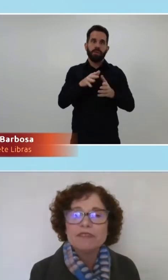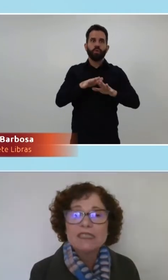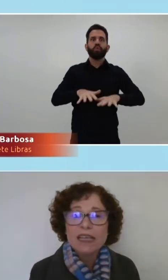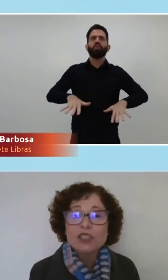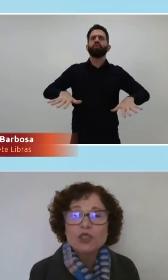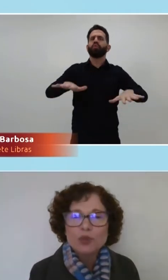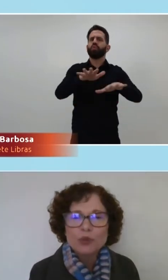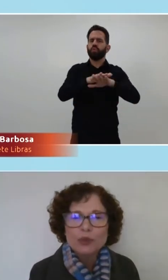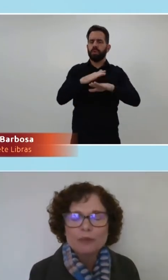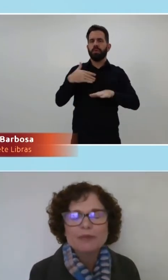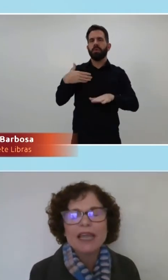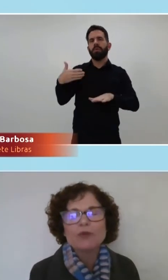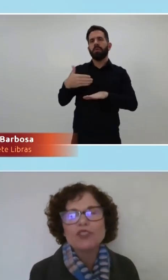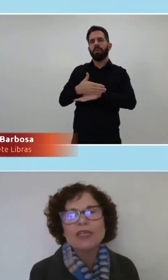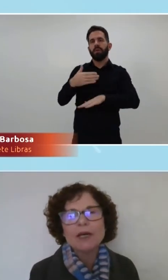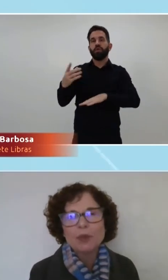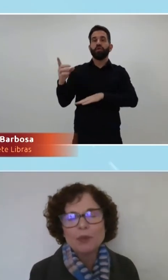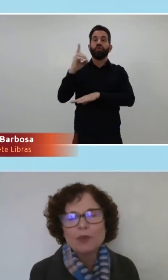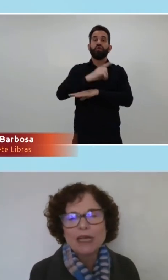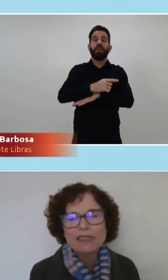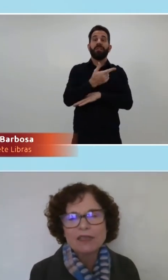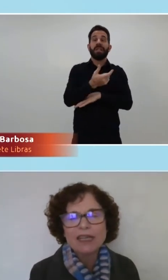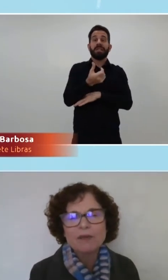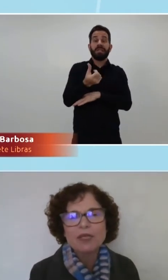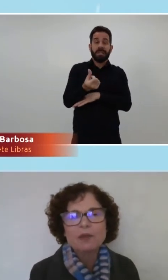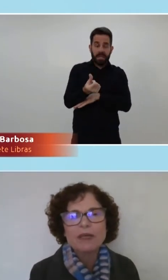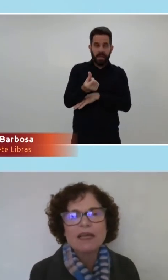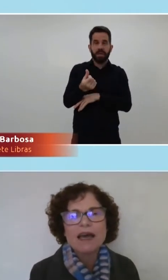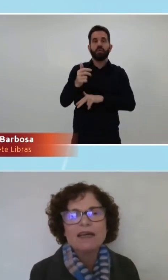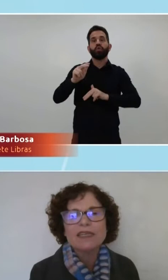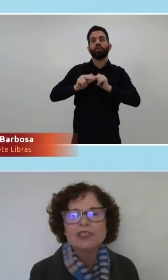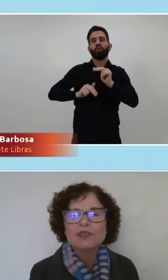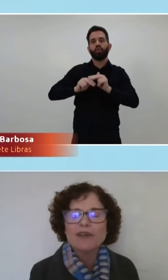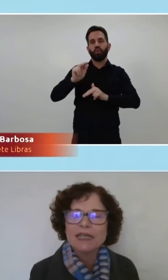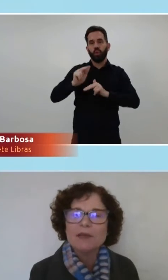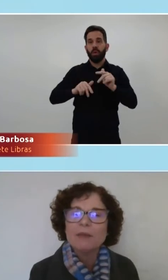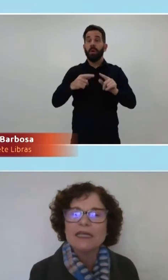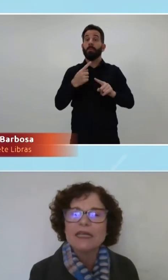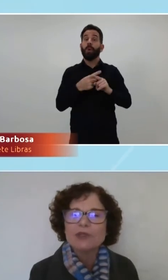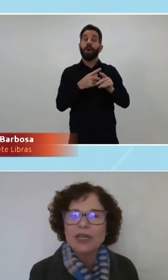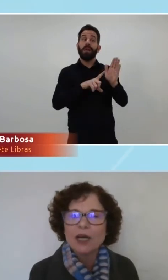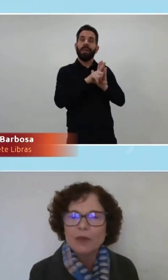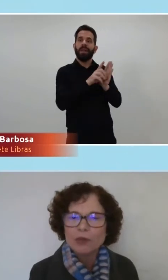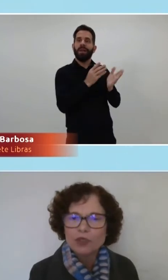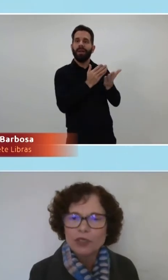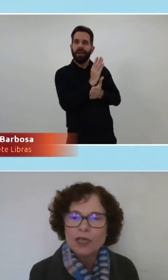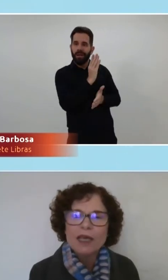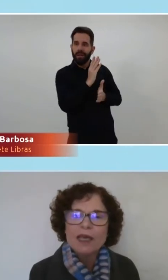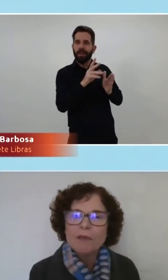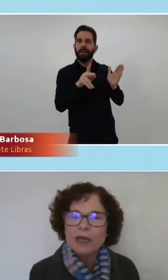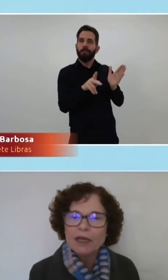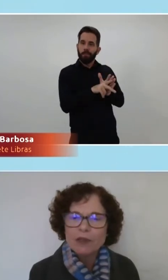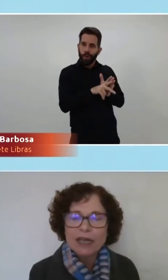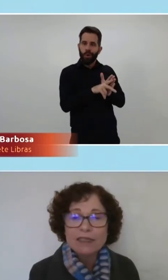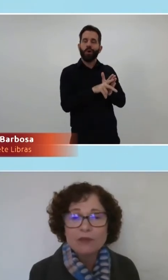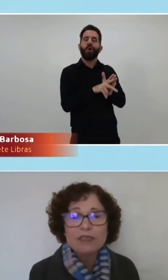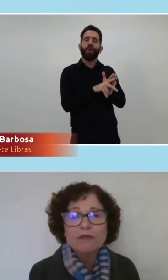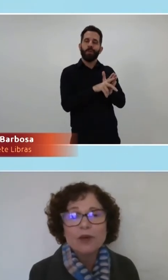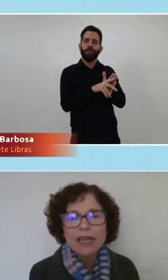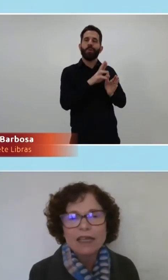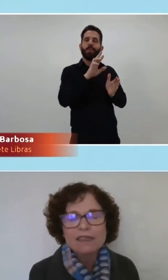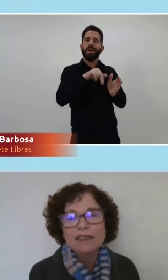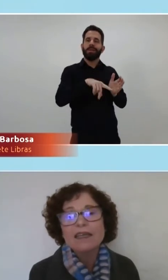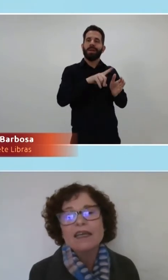campanha 26 de junho, que é o dia da promulgação da Lei Menino Bernardo, e a gente faz a campanha nacional pela educação